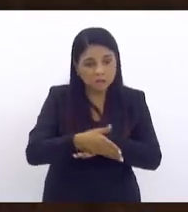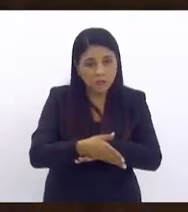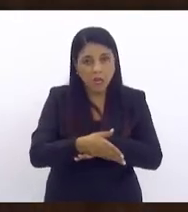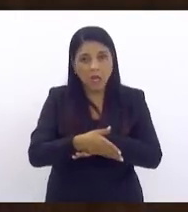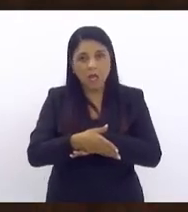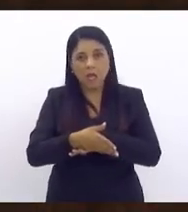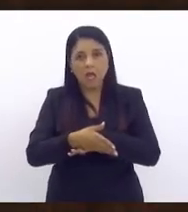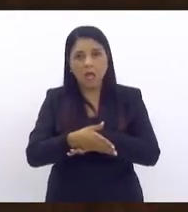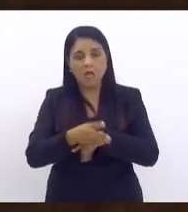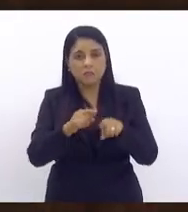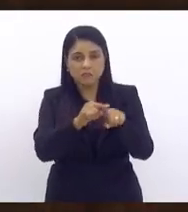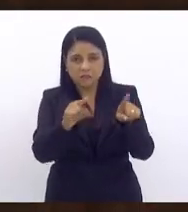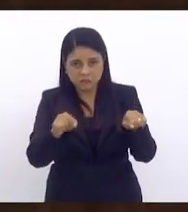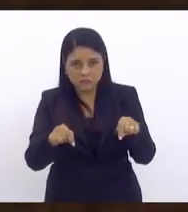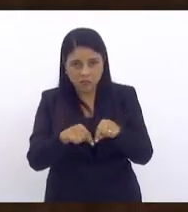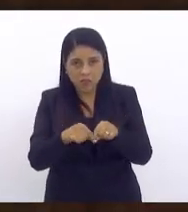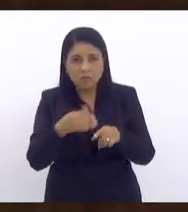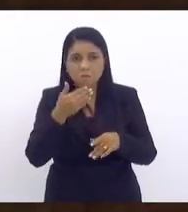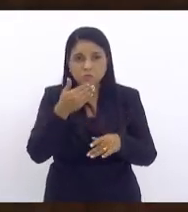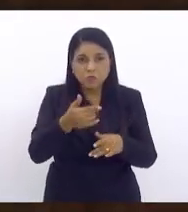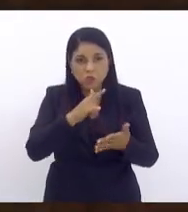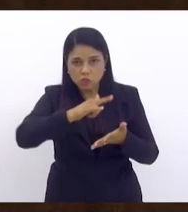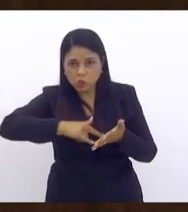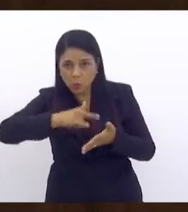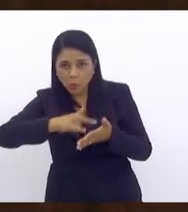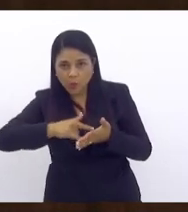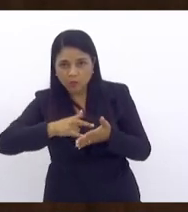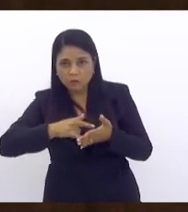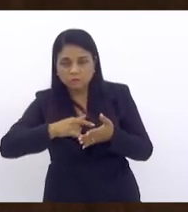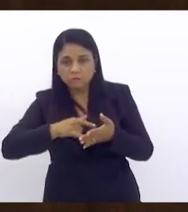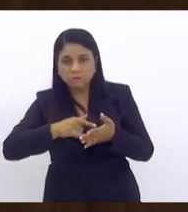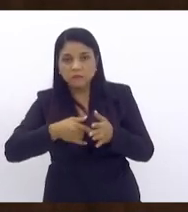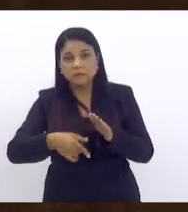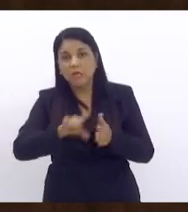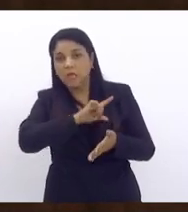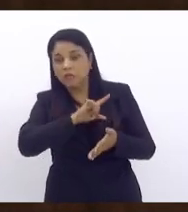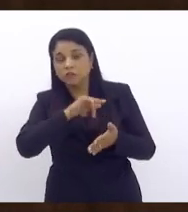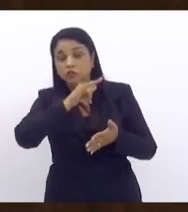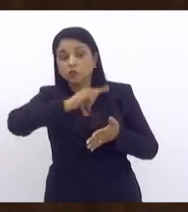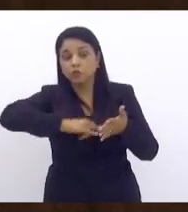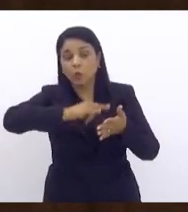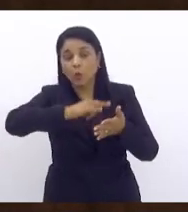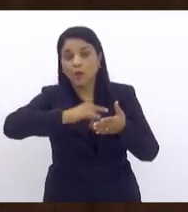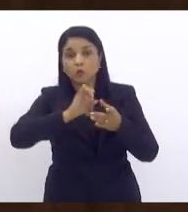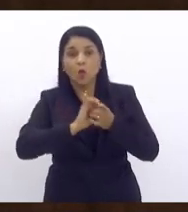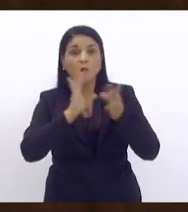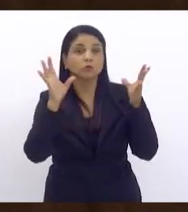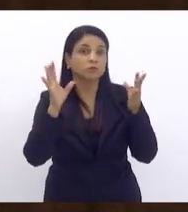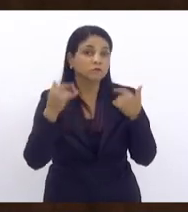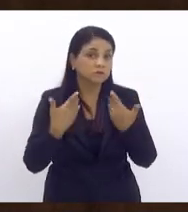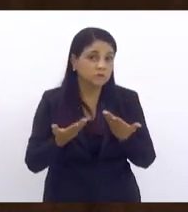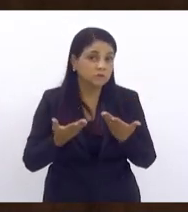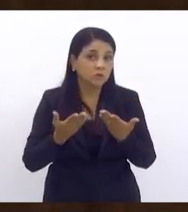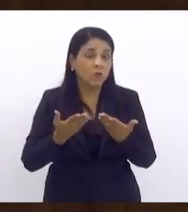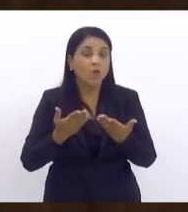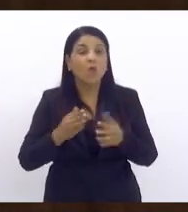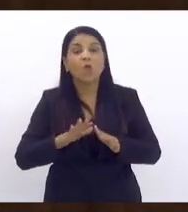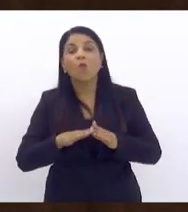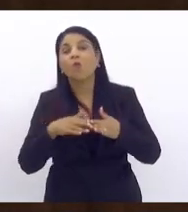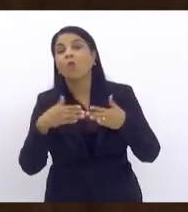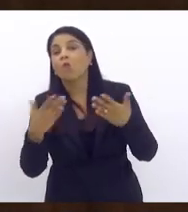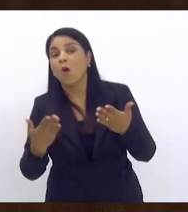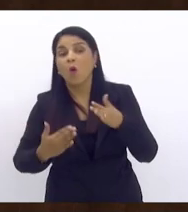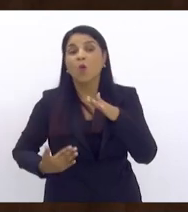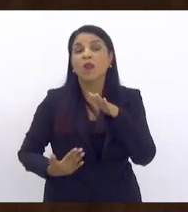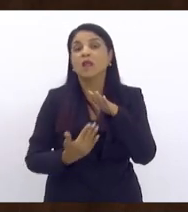entrar em alguma sala e pedir documentos sem ordem judicial? E por que, a minha pergunta é, qual é o limite da